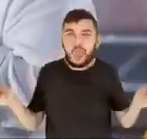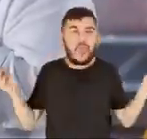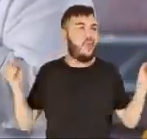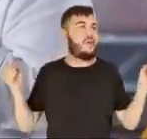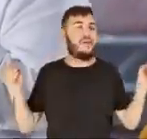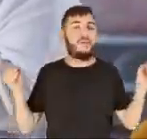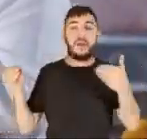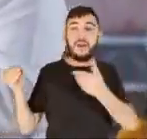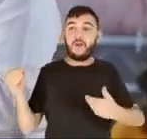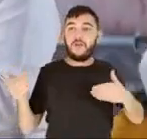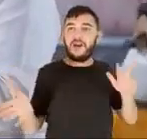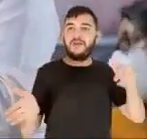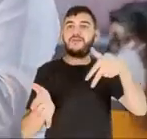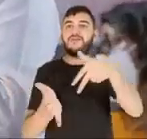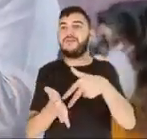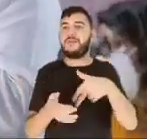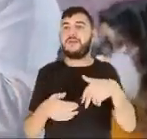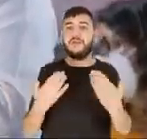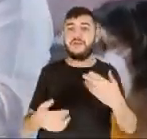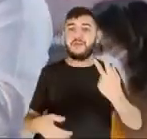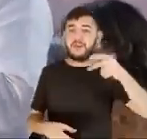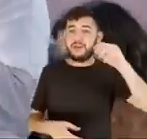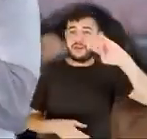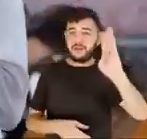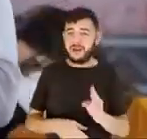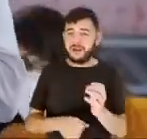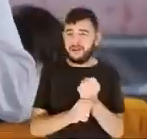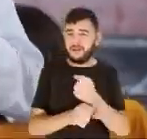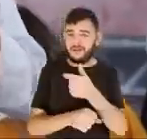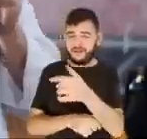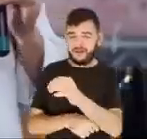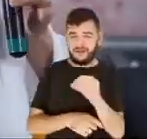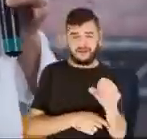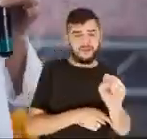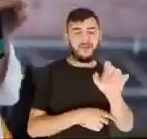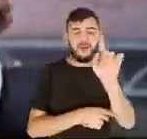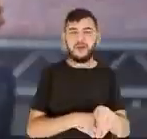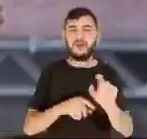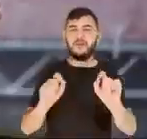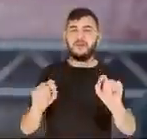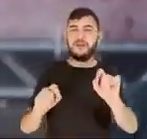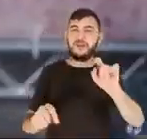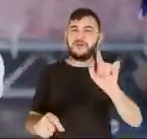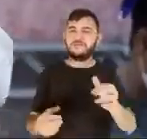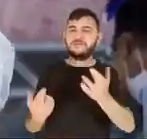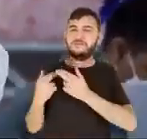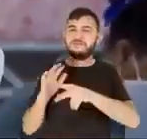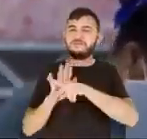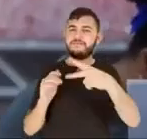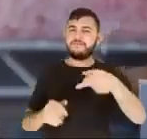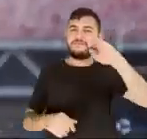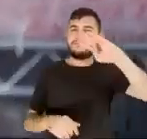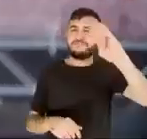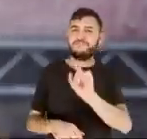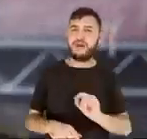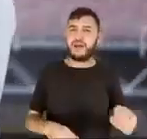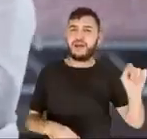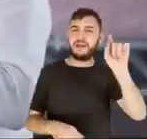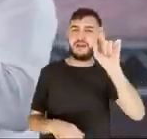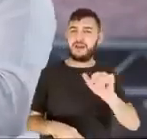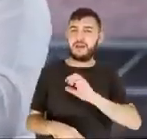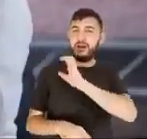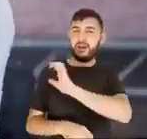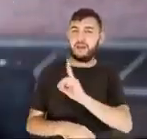Aqui no Brasil, quando veio a crise de 2008, foi o Estado brasileiro. sob a minha coordenação e o Guido